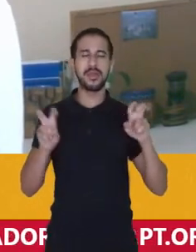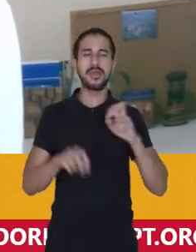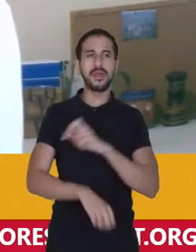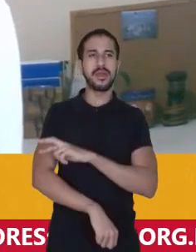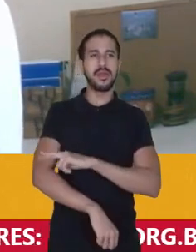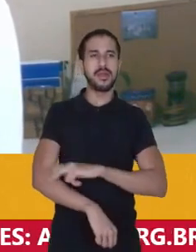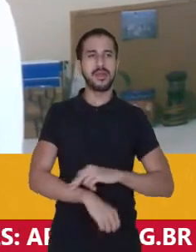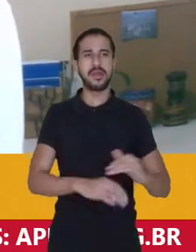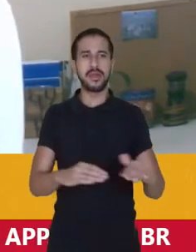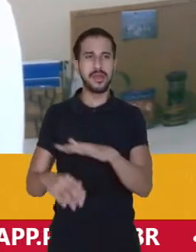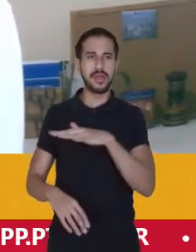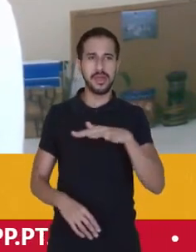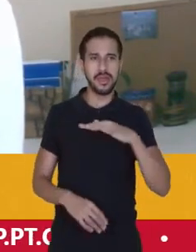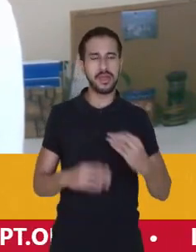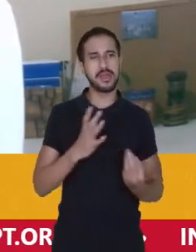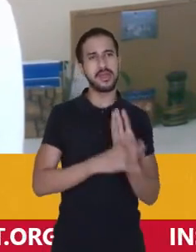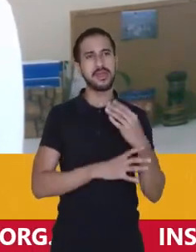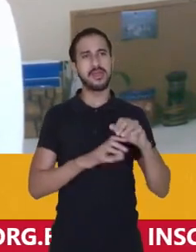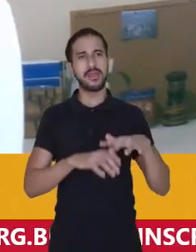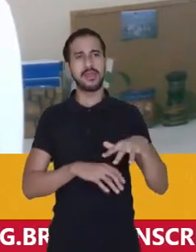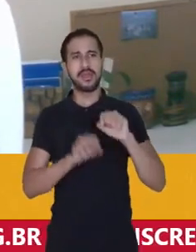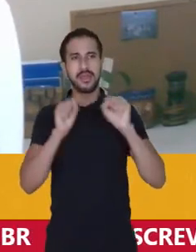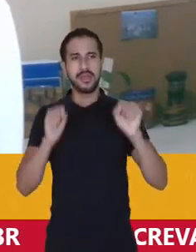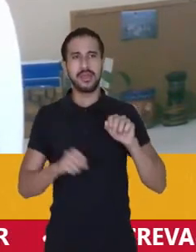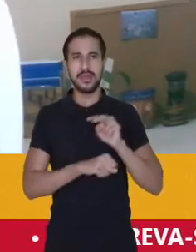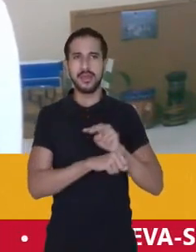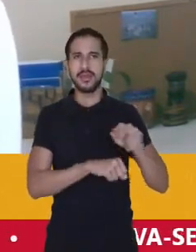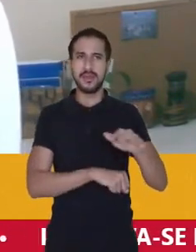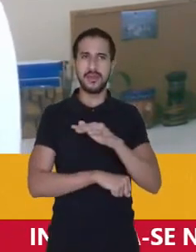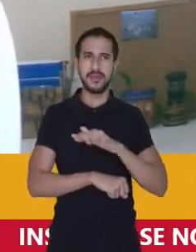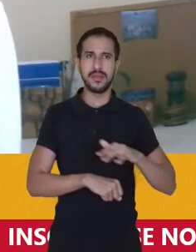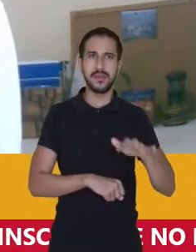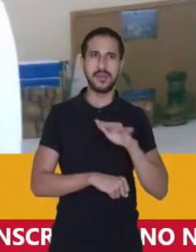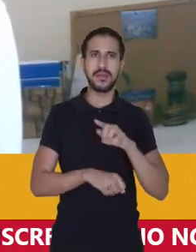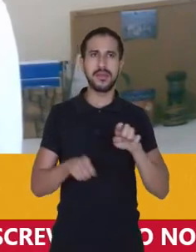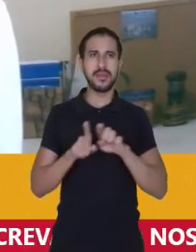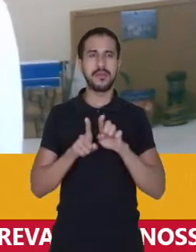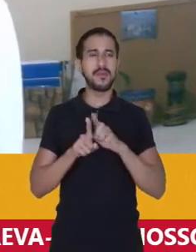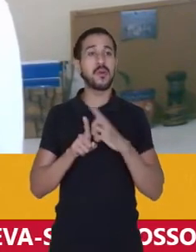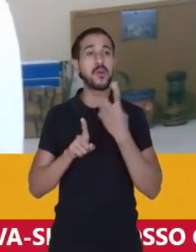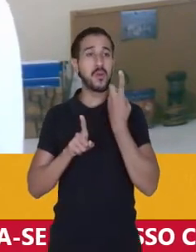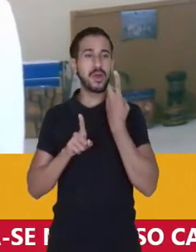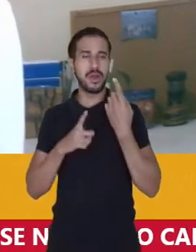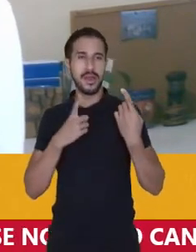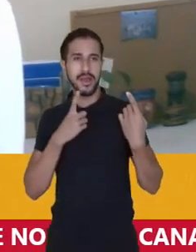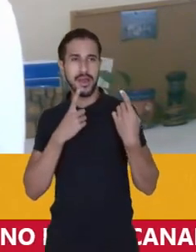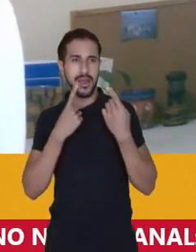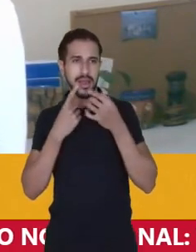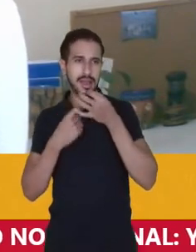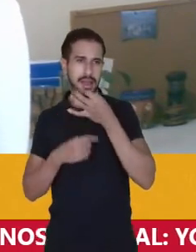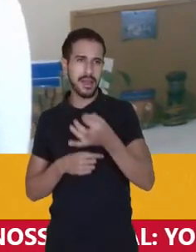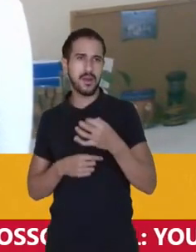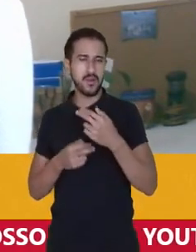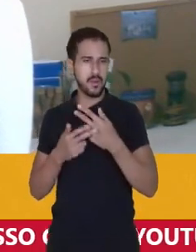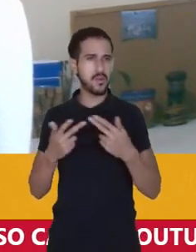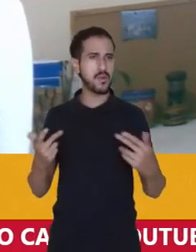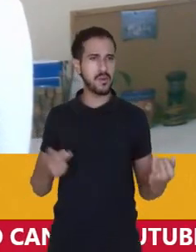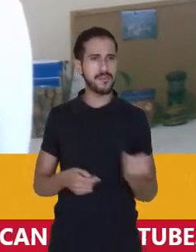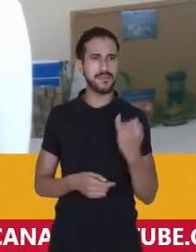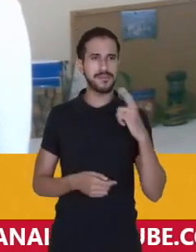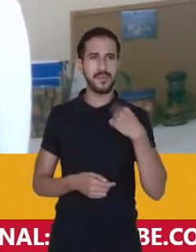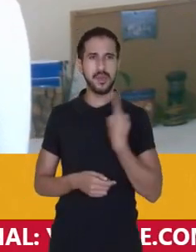A constituição do sistema de proteção ambiental, mas com uma crítica a uma questão que é muito cara para